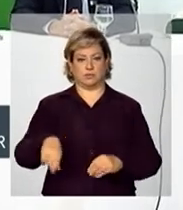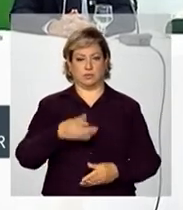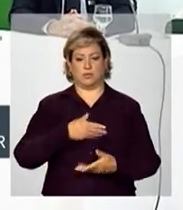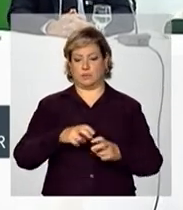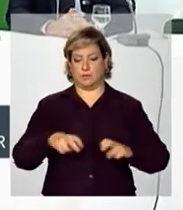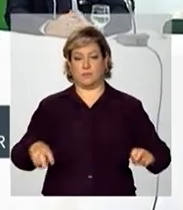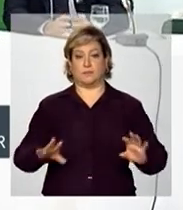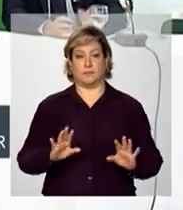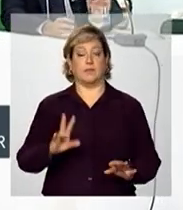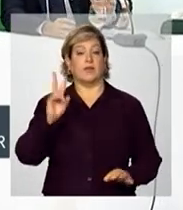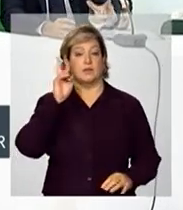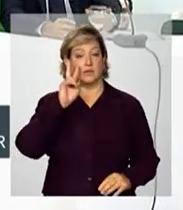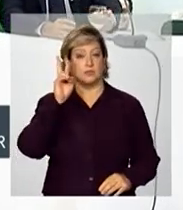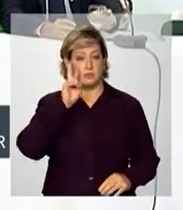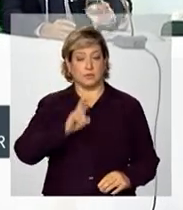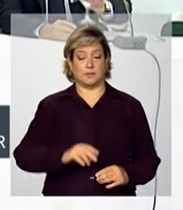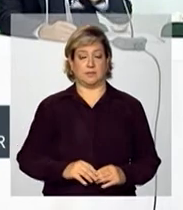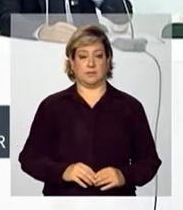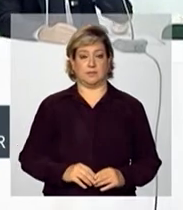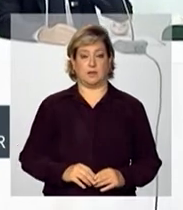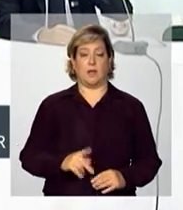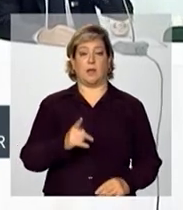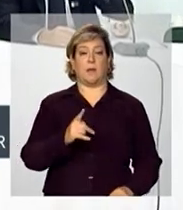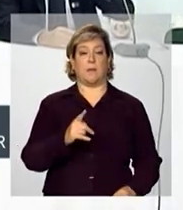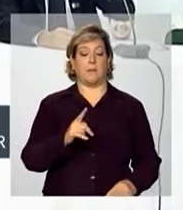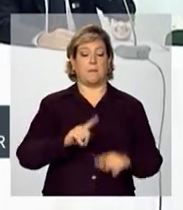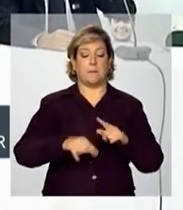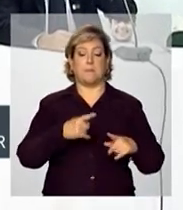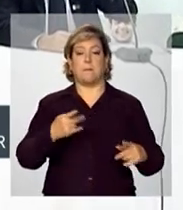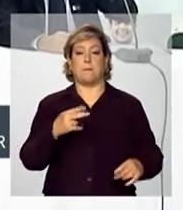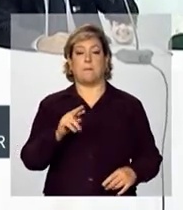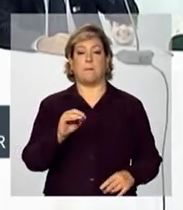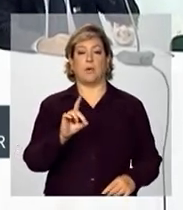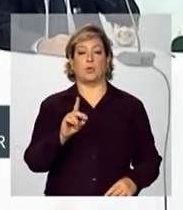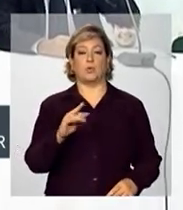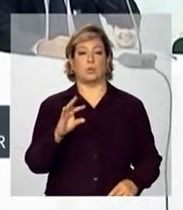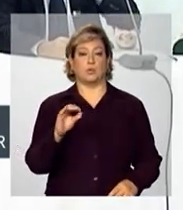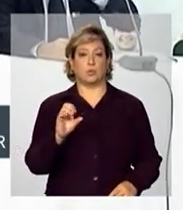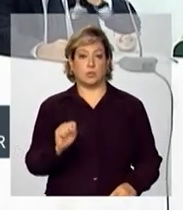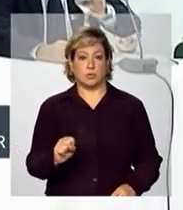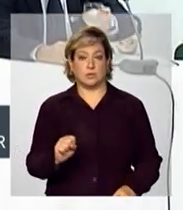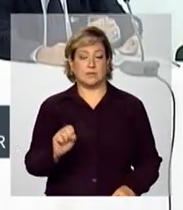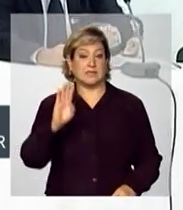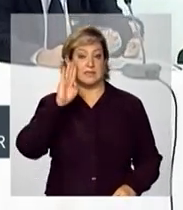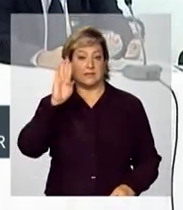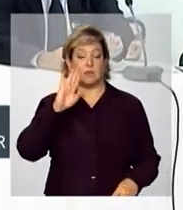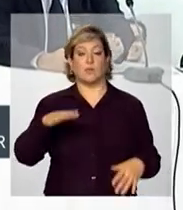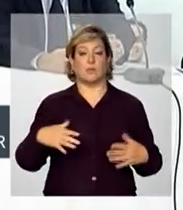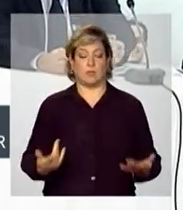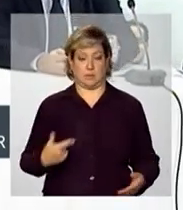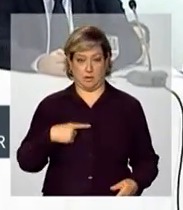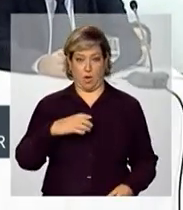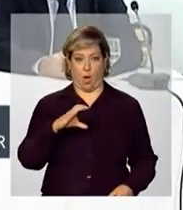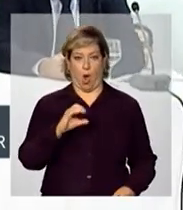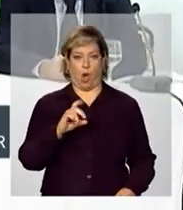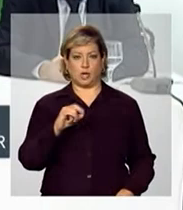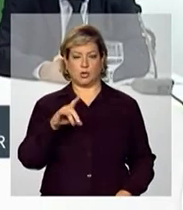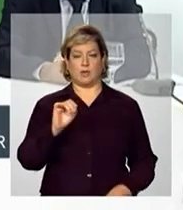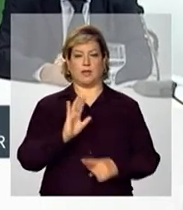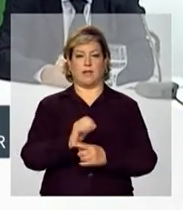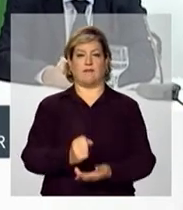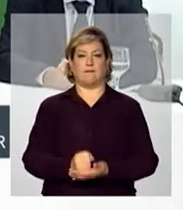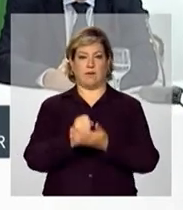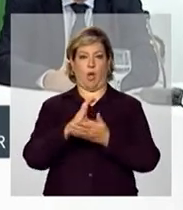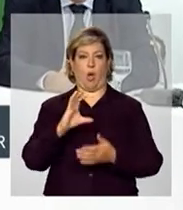mesa em relação aos produtos essenciais aos bens essenciais o código defesa do comum de Sumidouro ele prevê uma situação